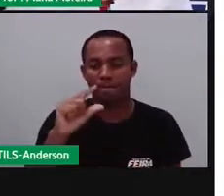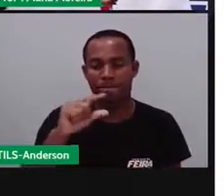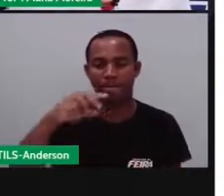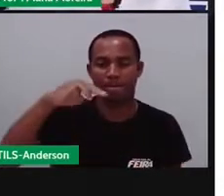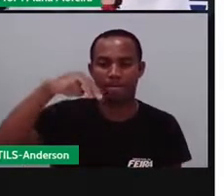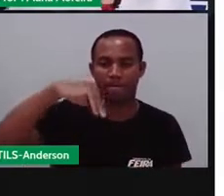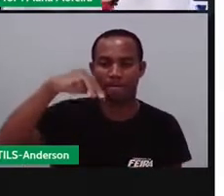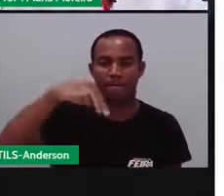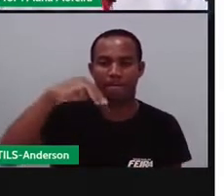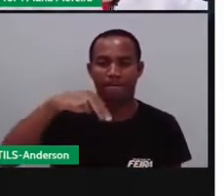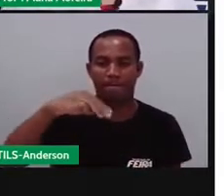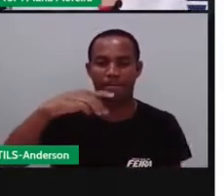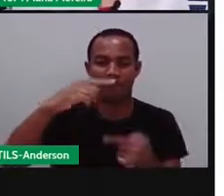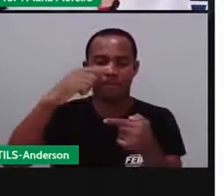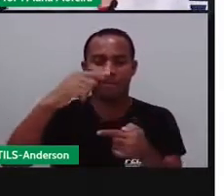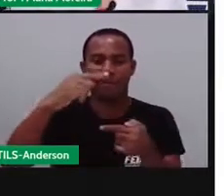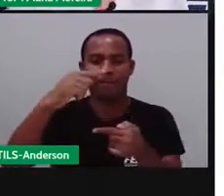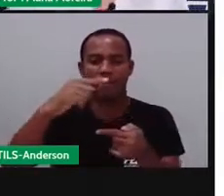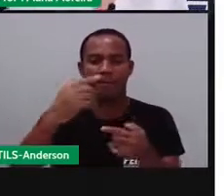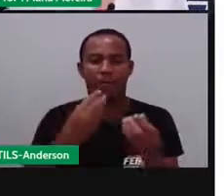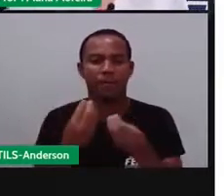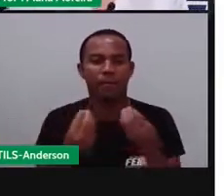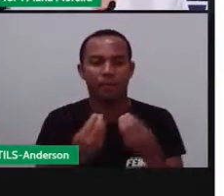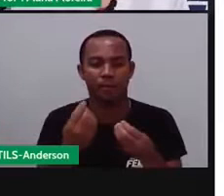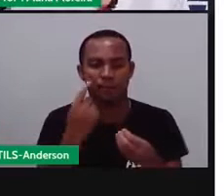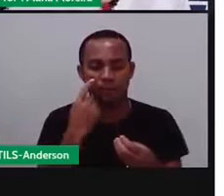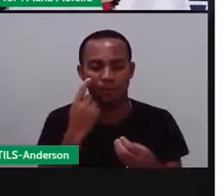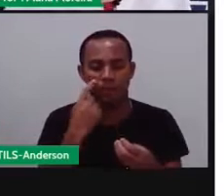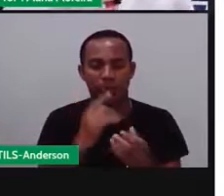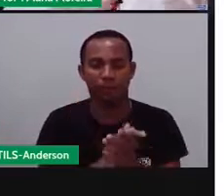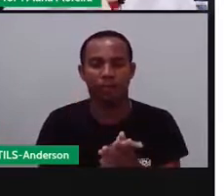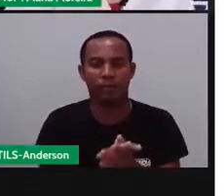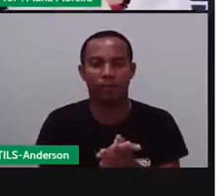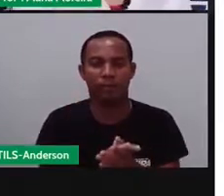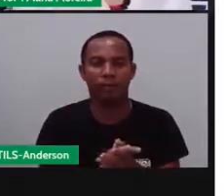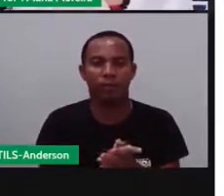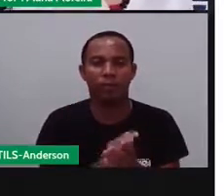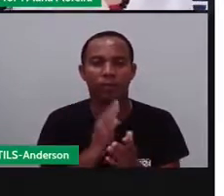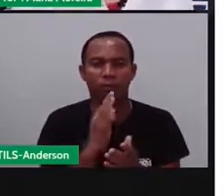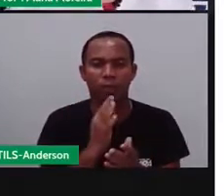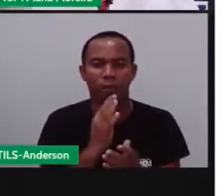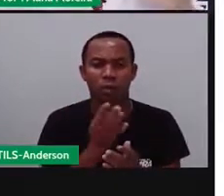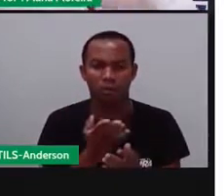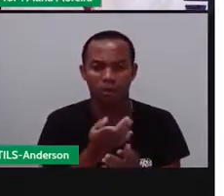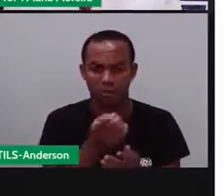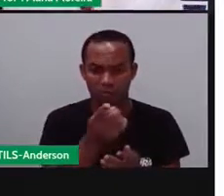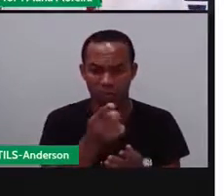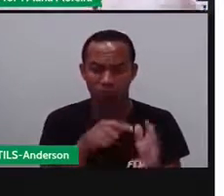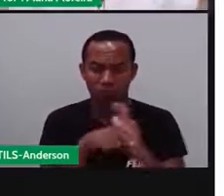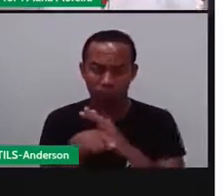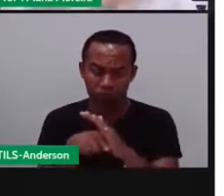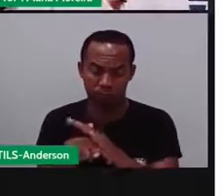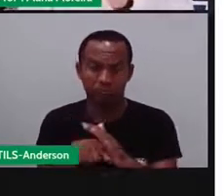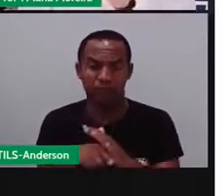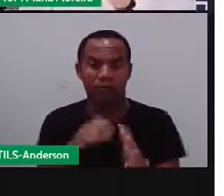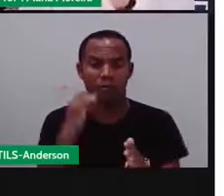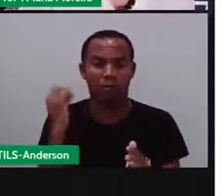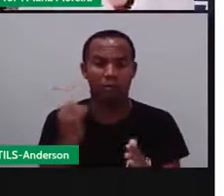um mililitro? A gente viu isso também na parte prática aí da nossa aula. O que é um litro? Quantos